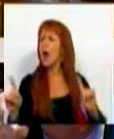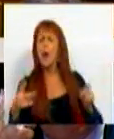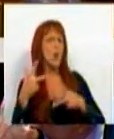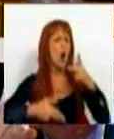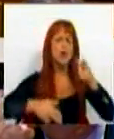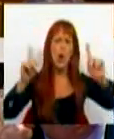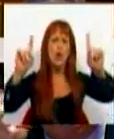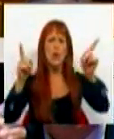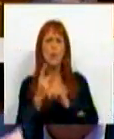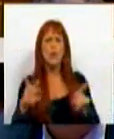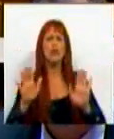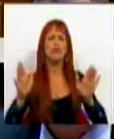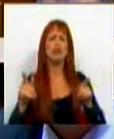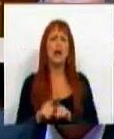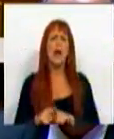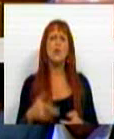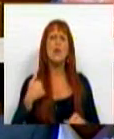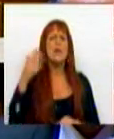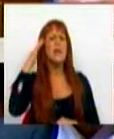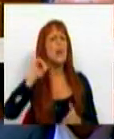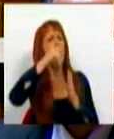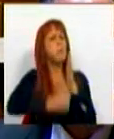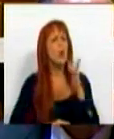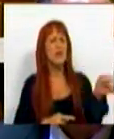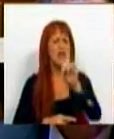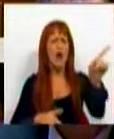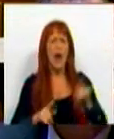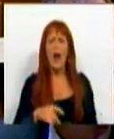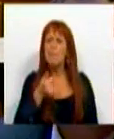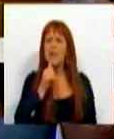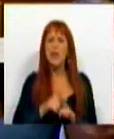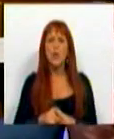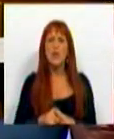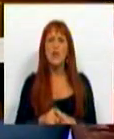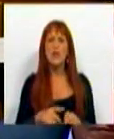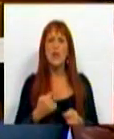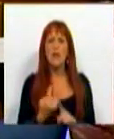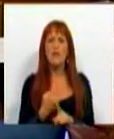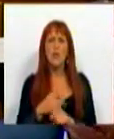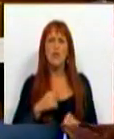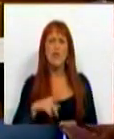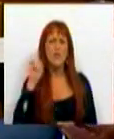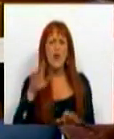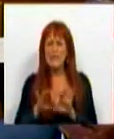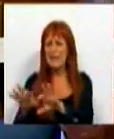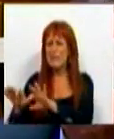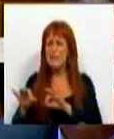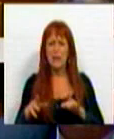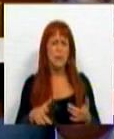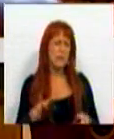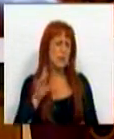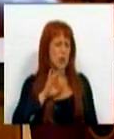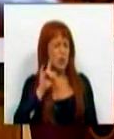um corte, porque isso já tinha sido considerado inconstitucional. Eram medidas substitutivas de valor equivalente. Ó,